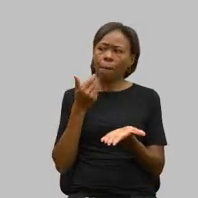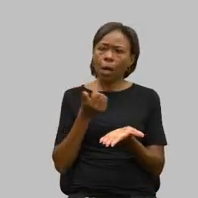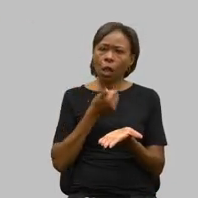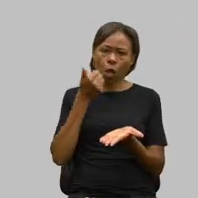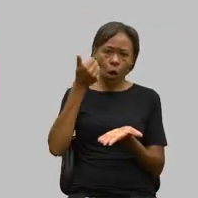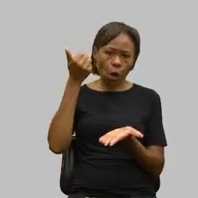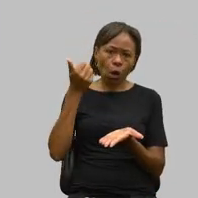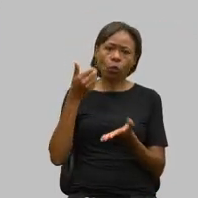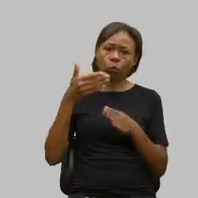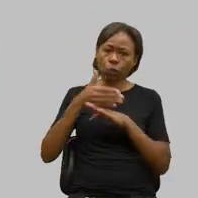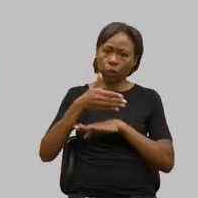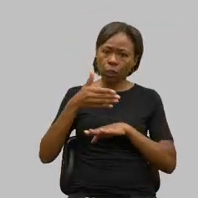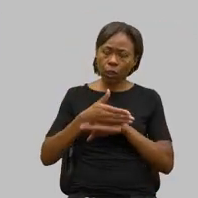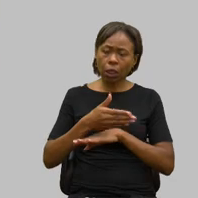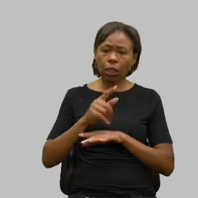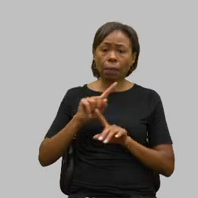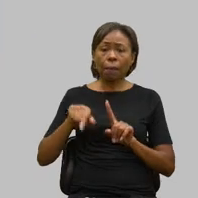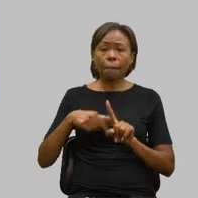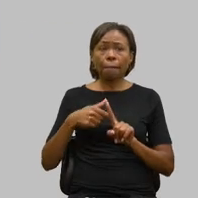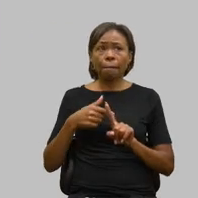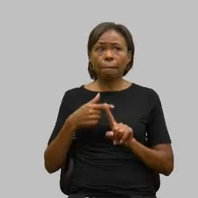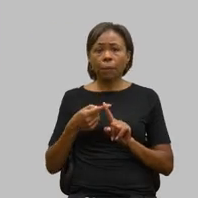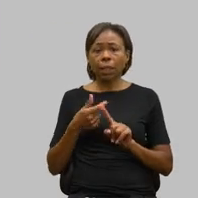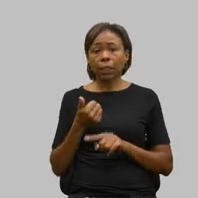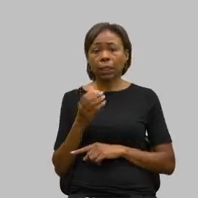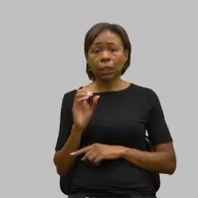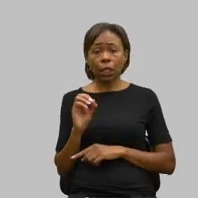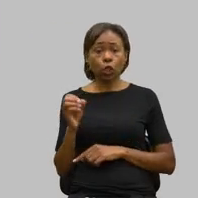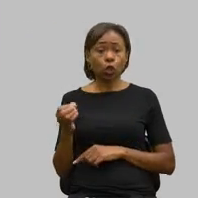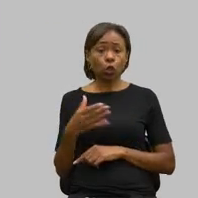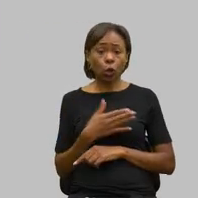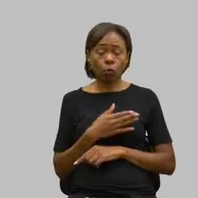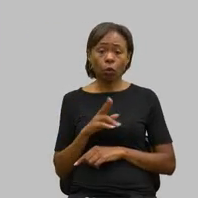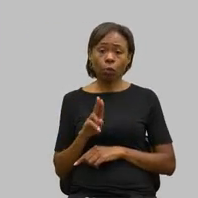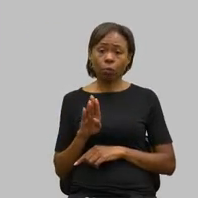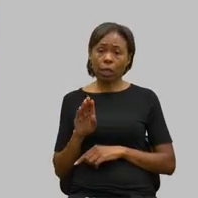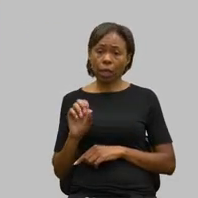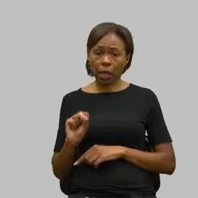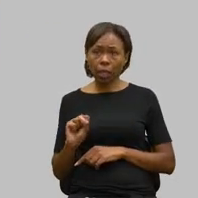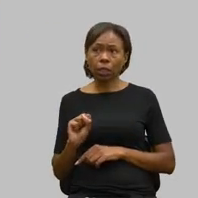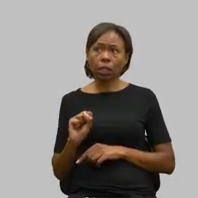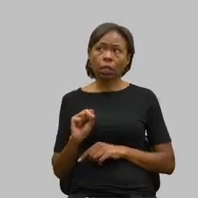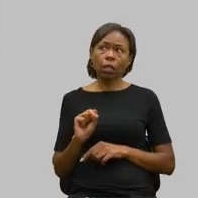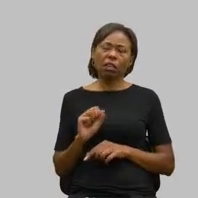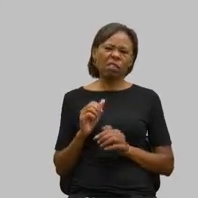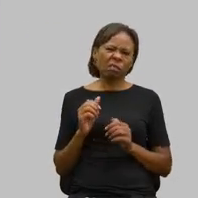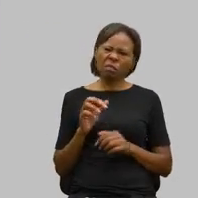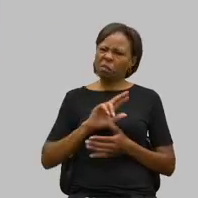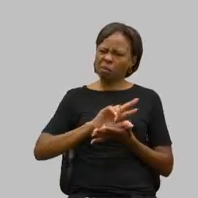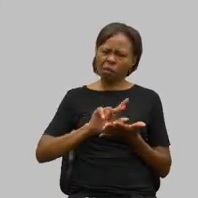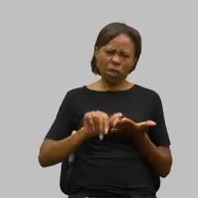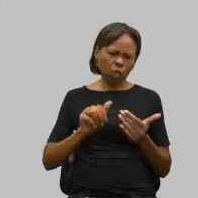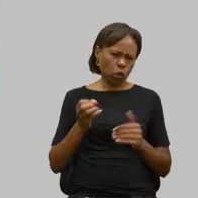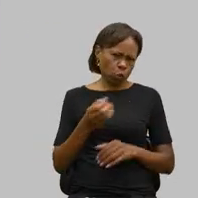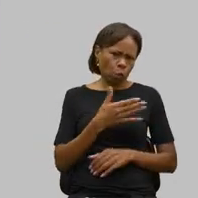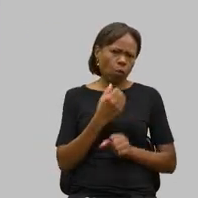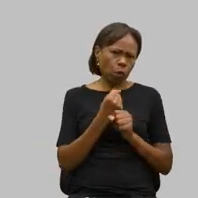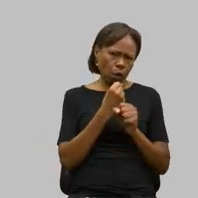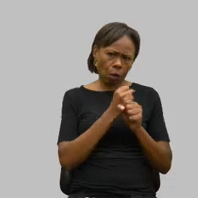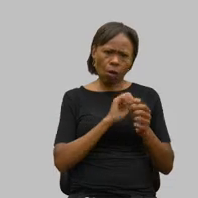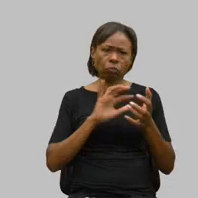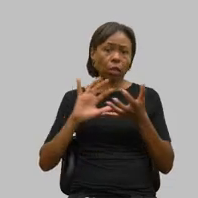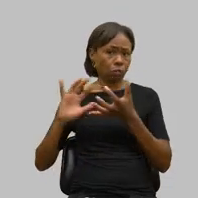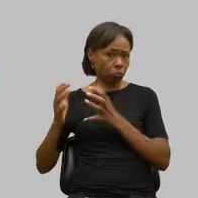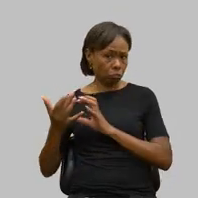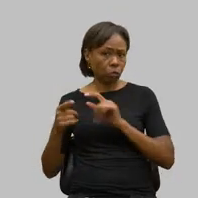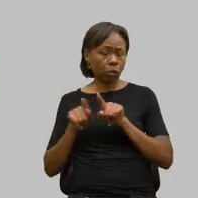serão 10 novas UBS. São 296 novas obras, fora as reformas. Então, meus parabéns. O